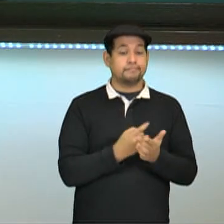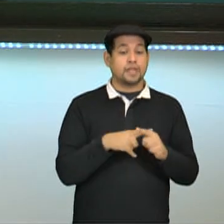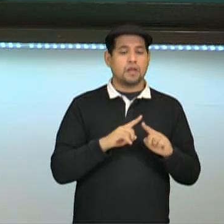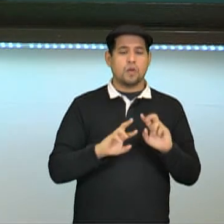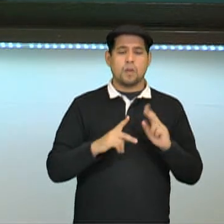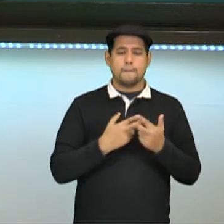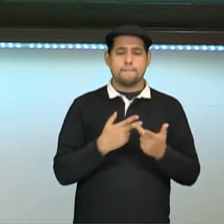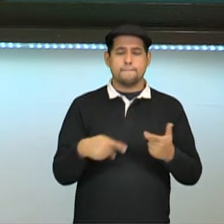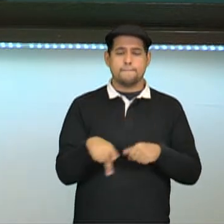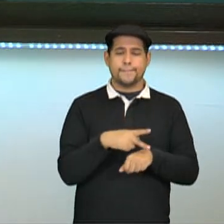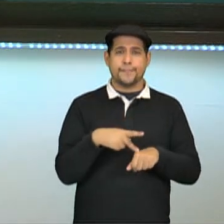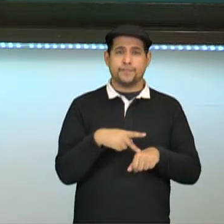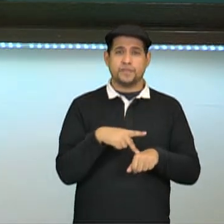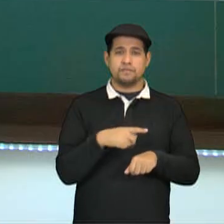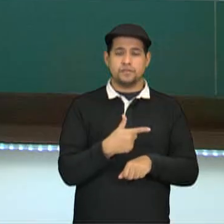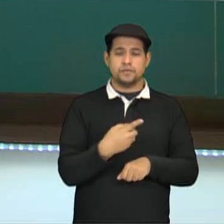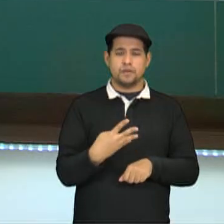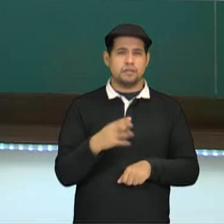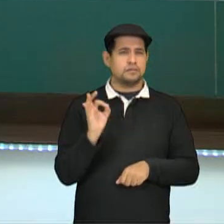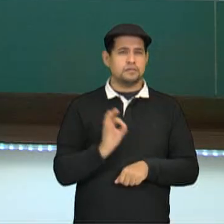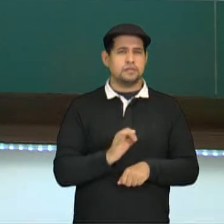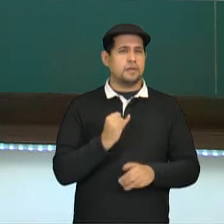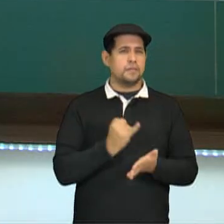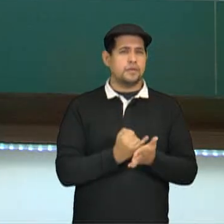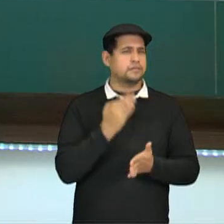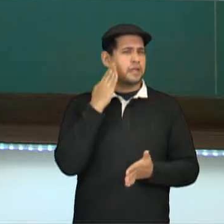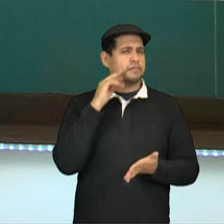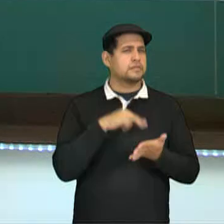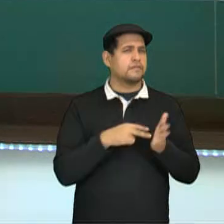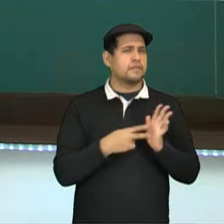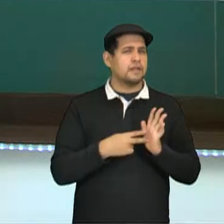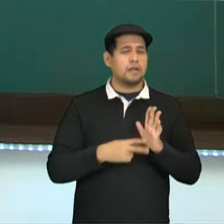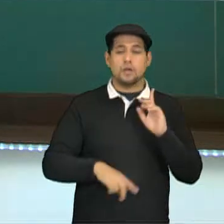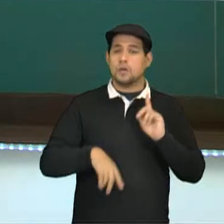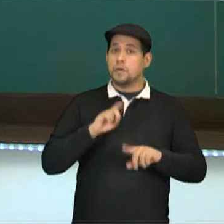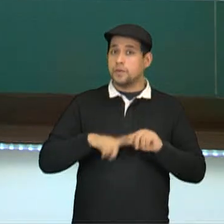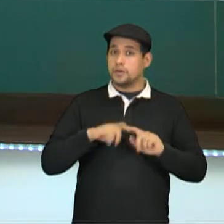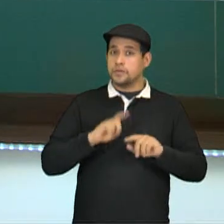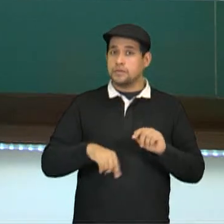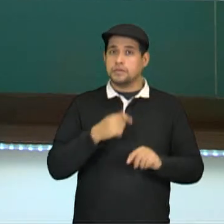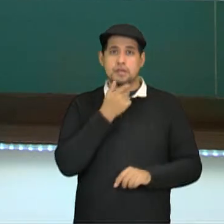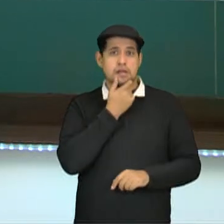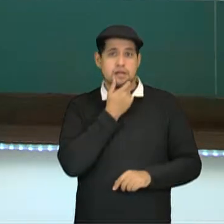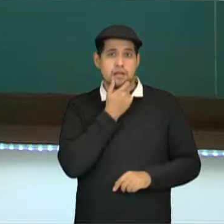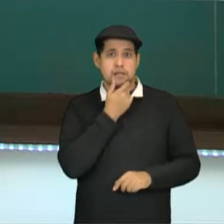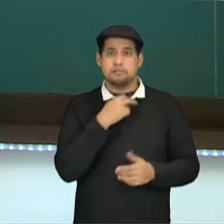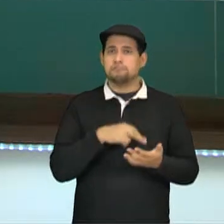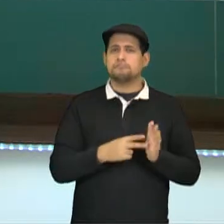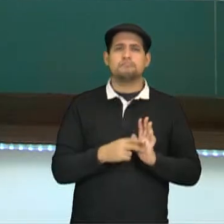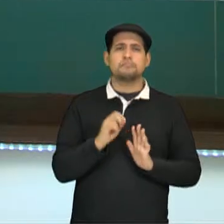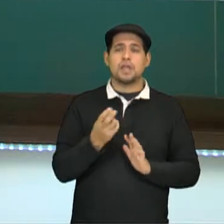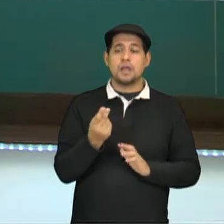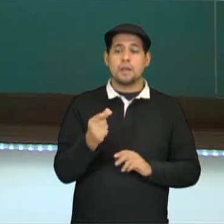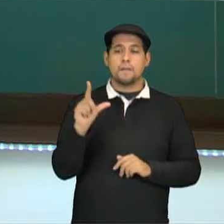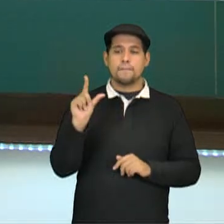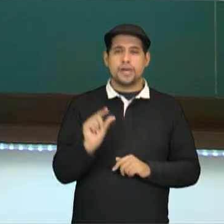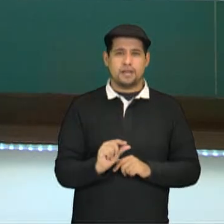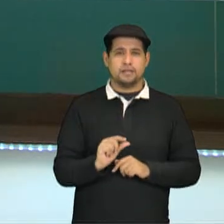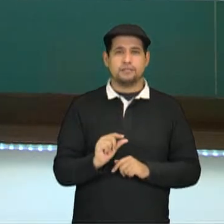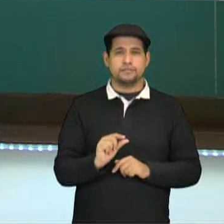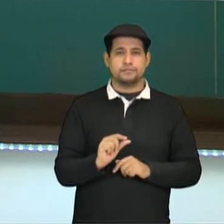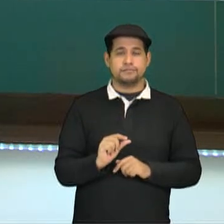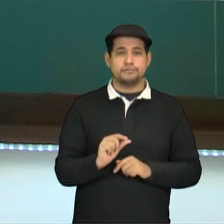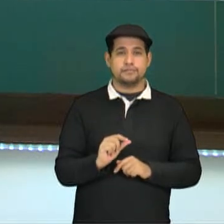países 24% de impostos. Sabe o que isso quer dizer? Que os produtos da Inglaterra seriam muito mais baratos do que os